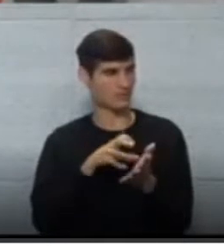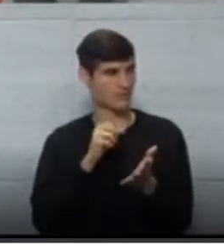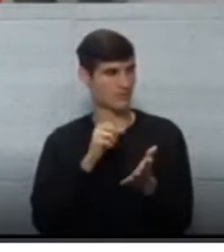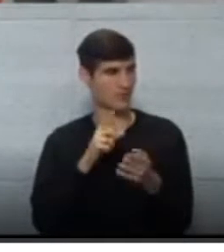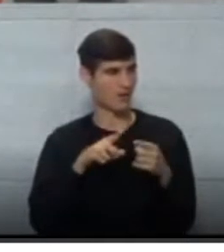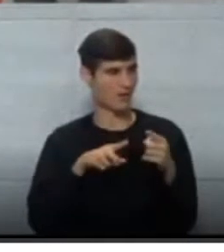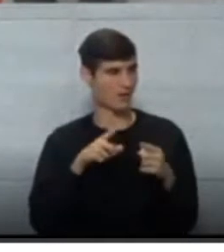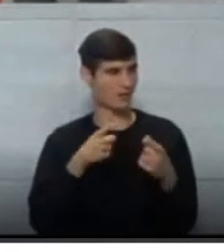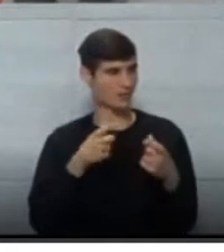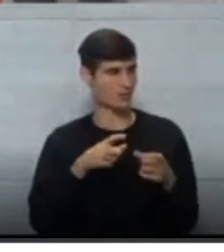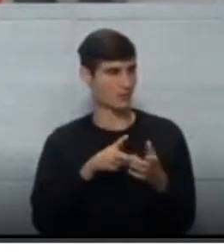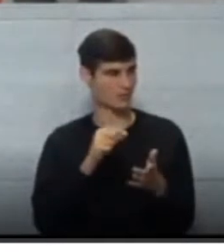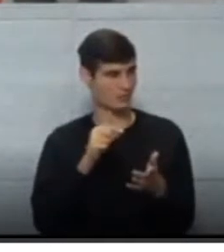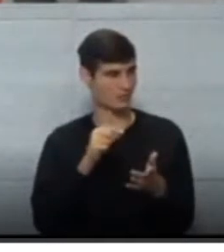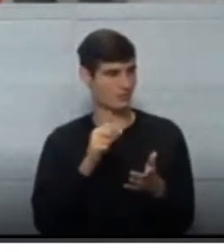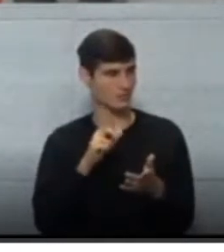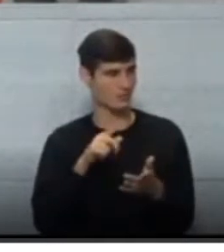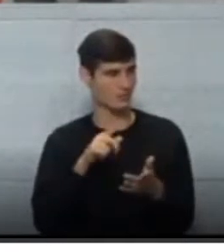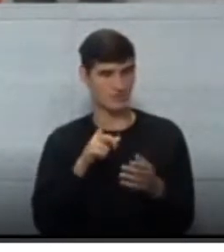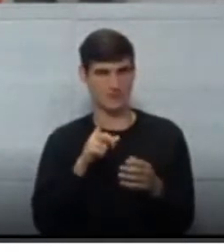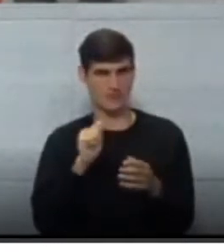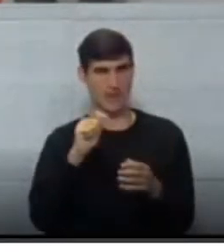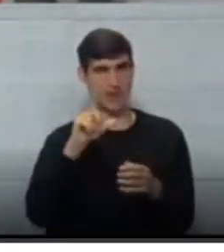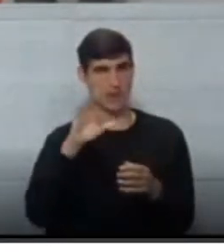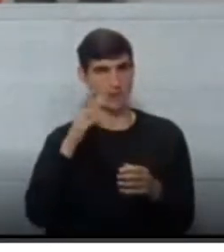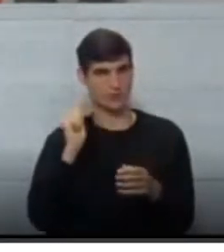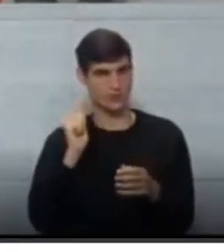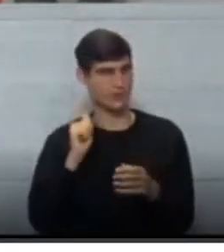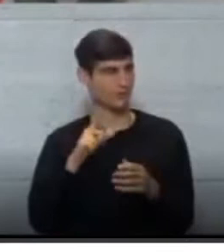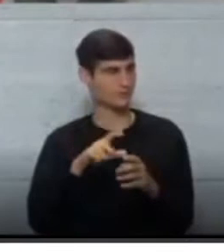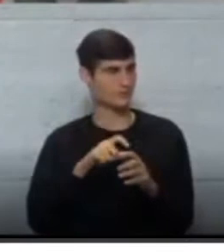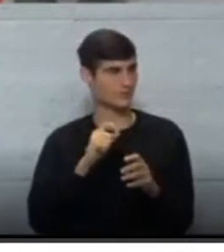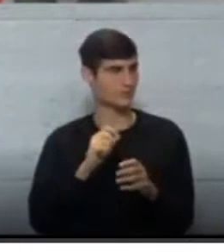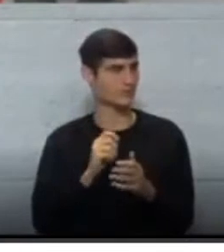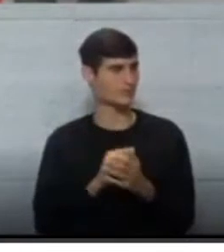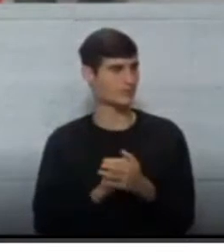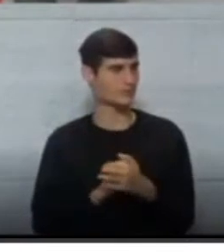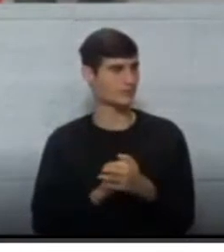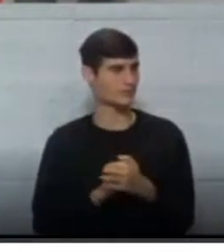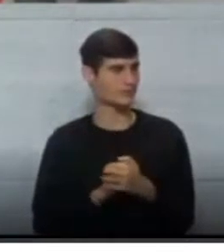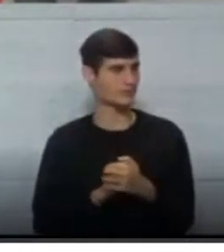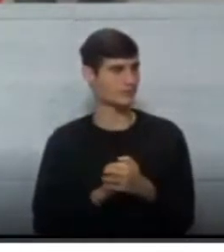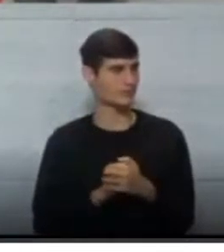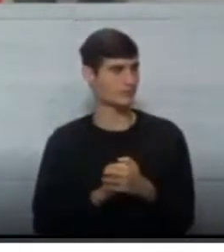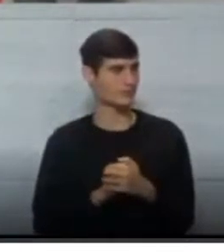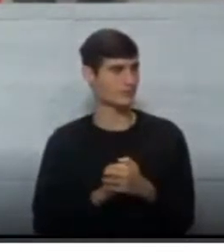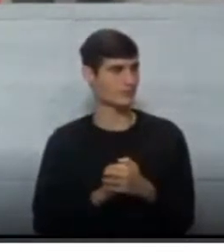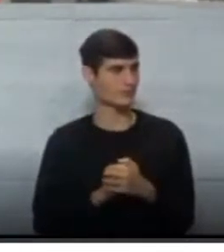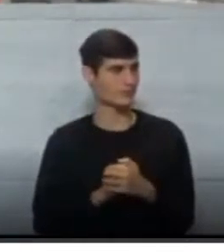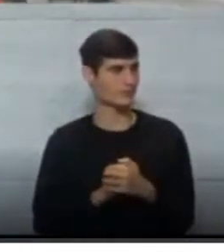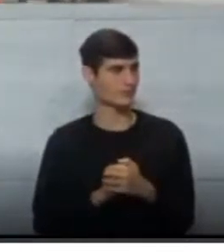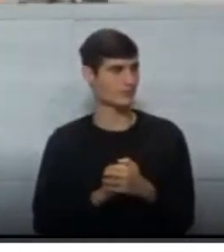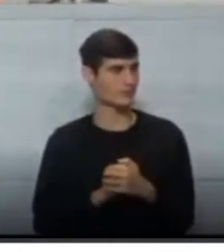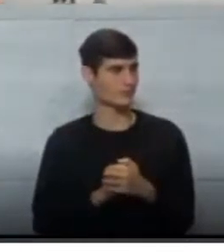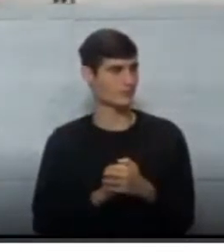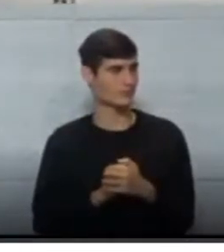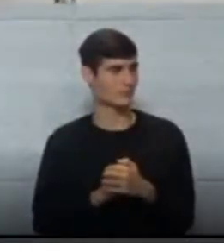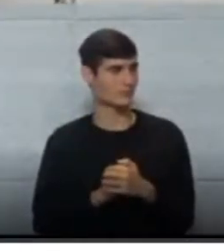algumas colônias com a alça bacteriológica esterilizada e vou inocular no BHI,